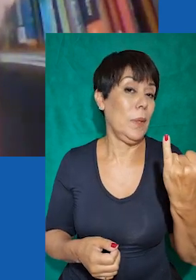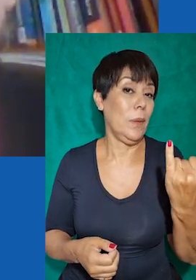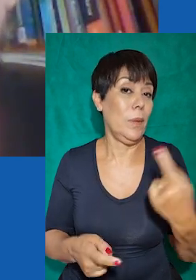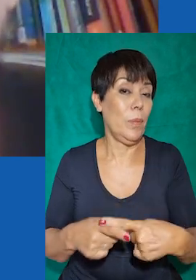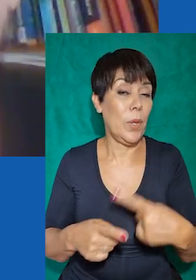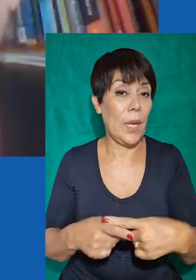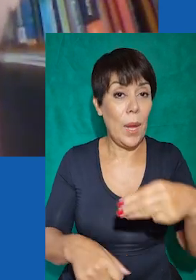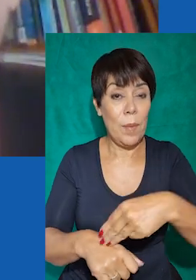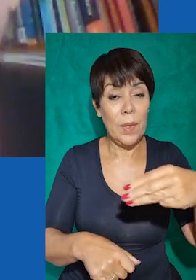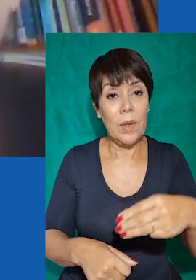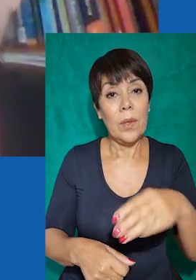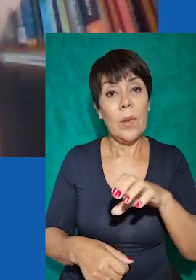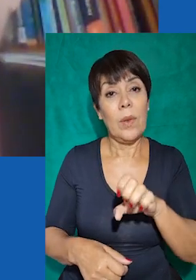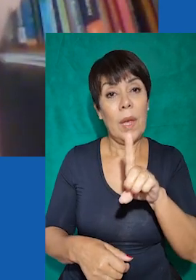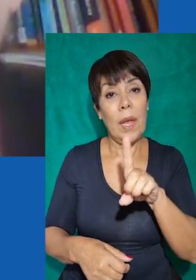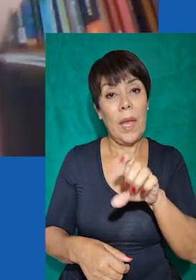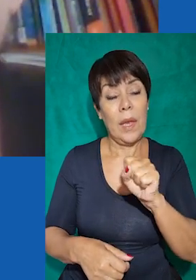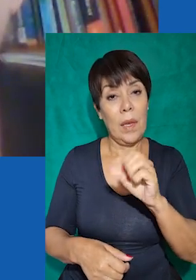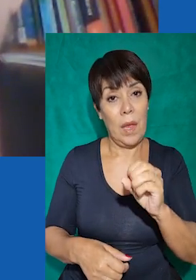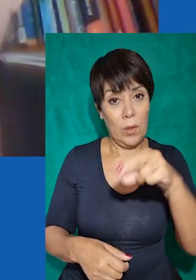importante, porque o ministro Edson Fachin,